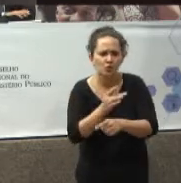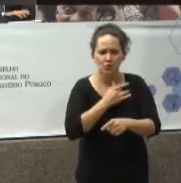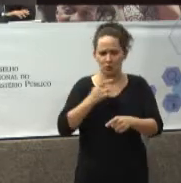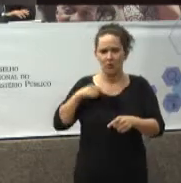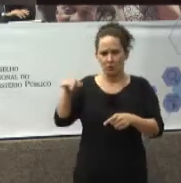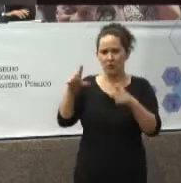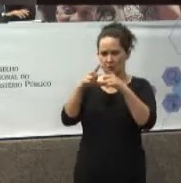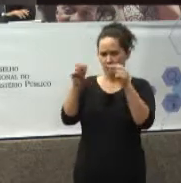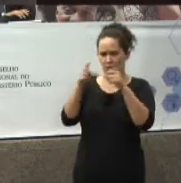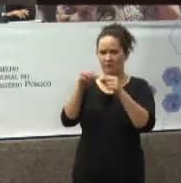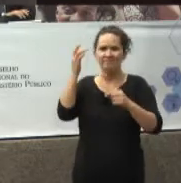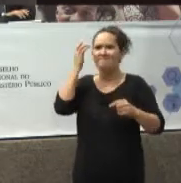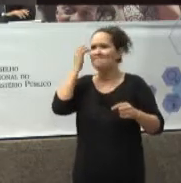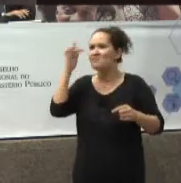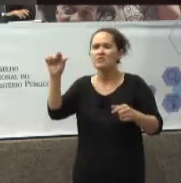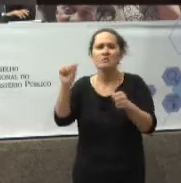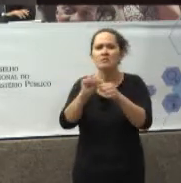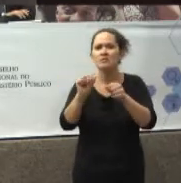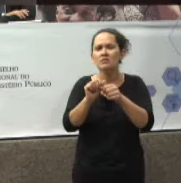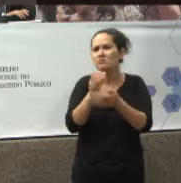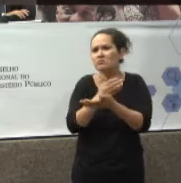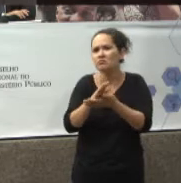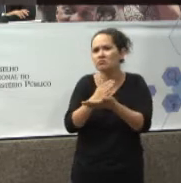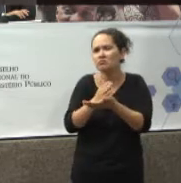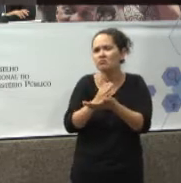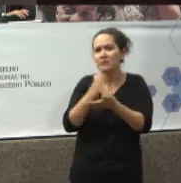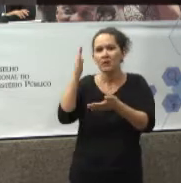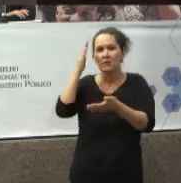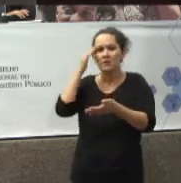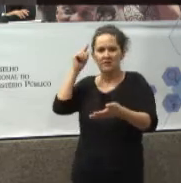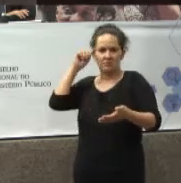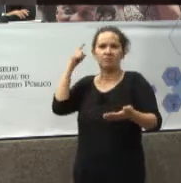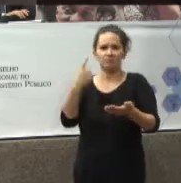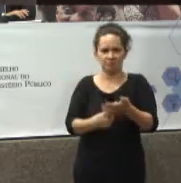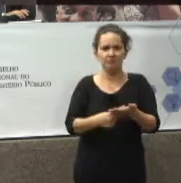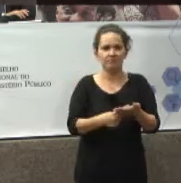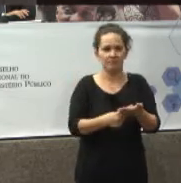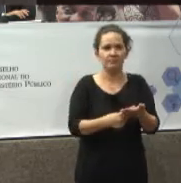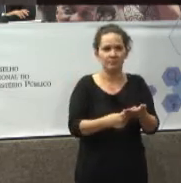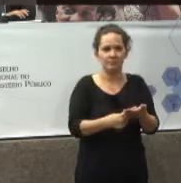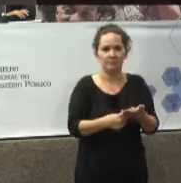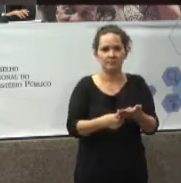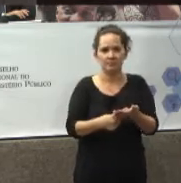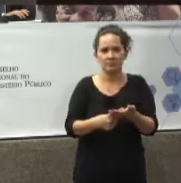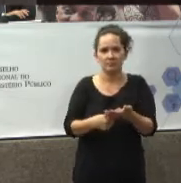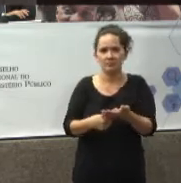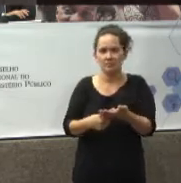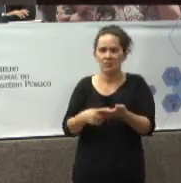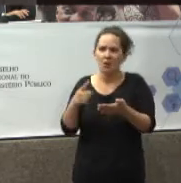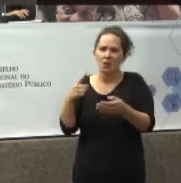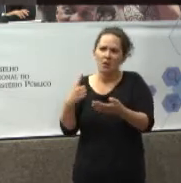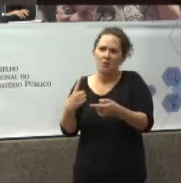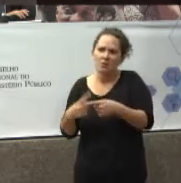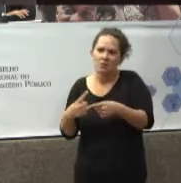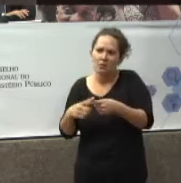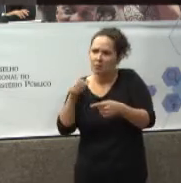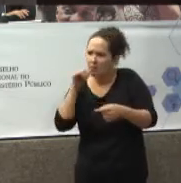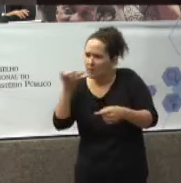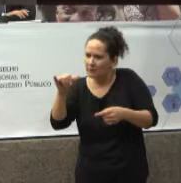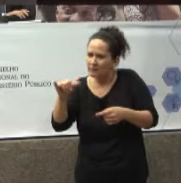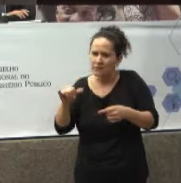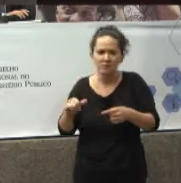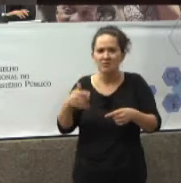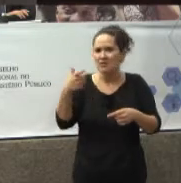sei o que fazer muitas vezes eu sei que eu estou dando às vezes ordens e proferindo sentenças que não vão ter as vezes